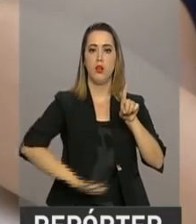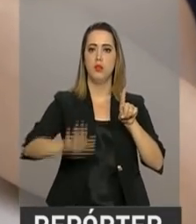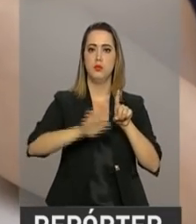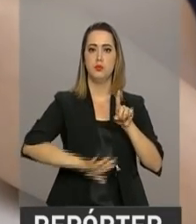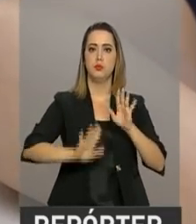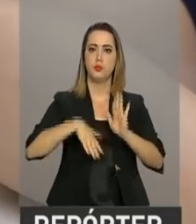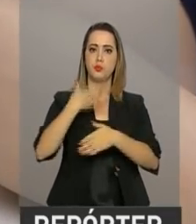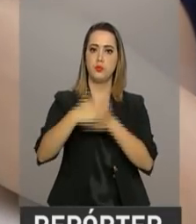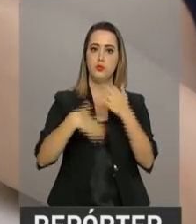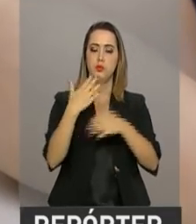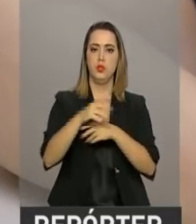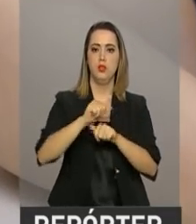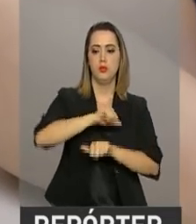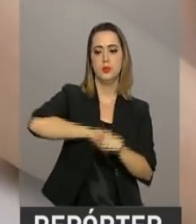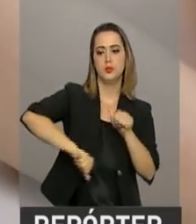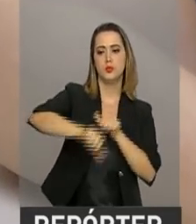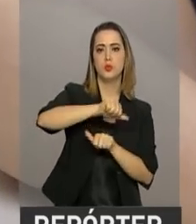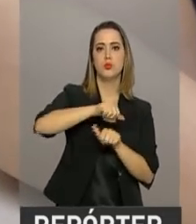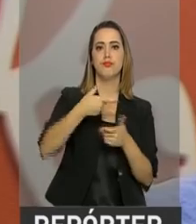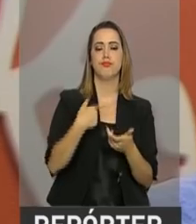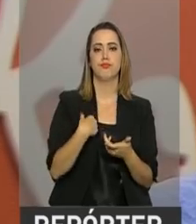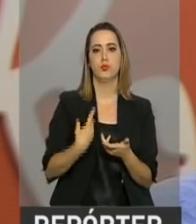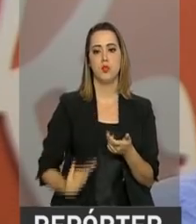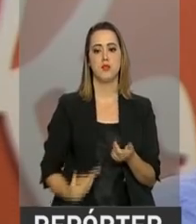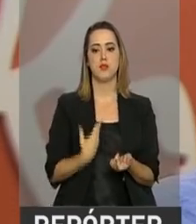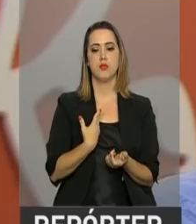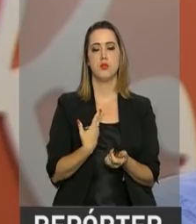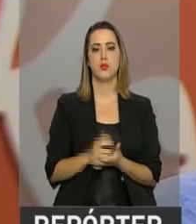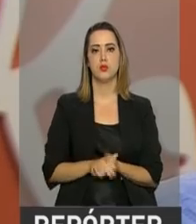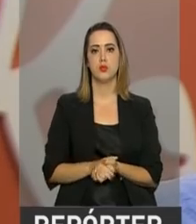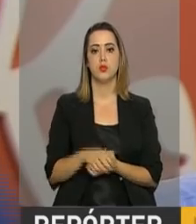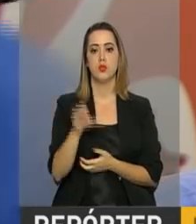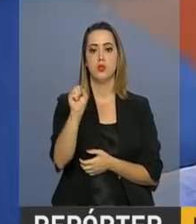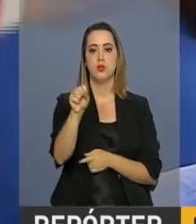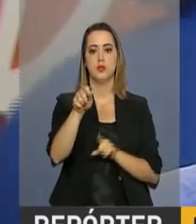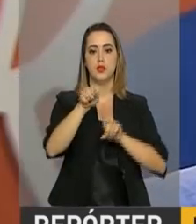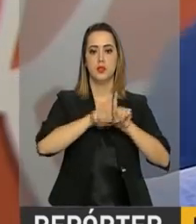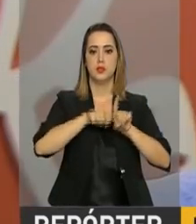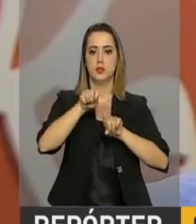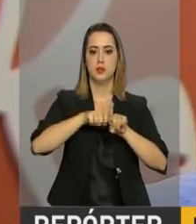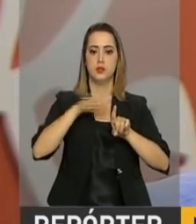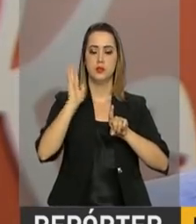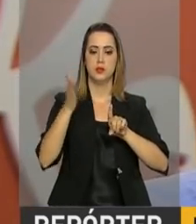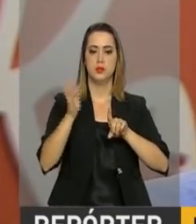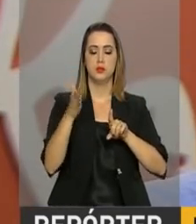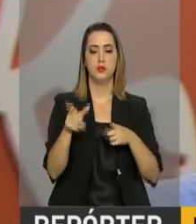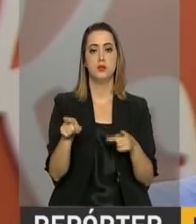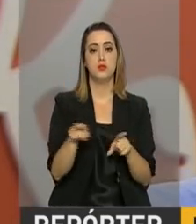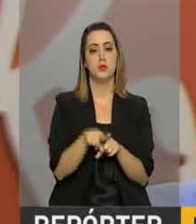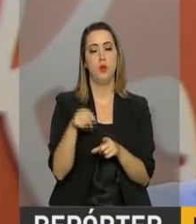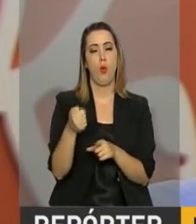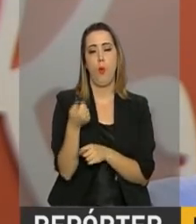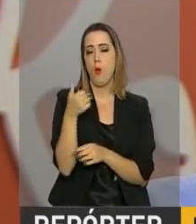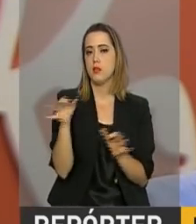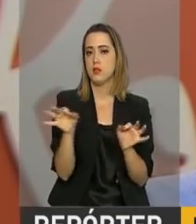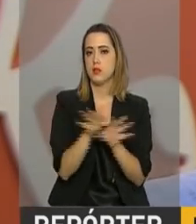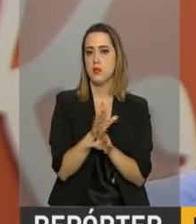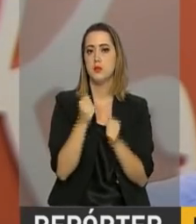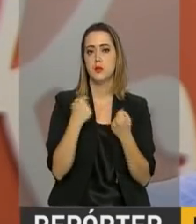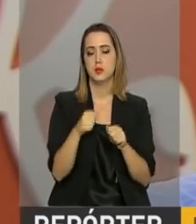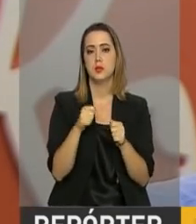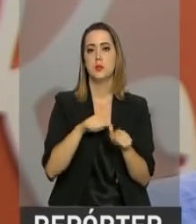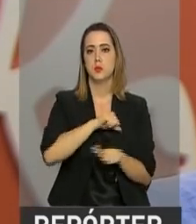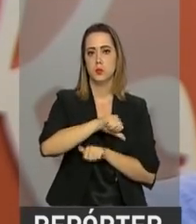passar por Um transplante de medula em breve 8 meses de tratamento já assim tá quase no final só que assim ele tem indicação para